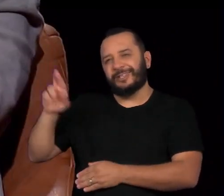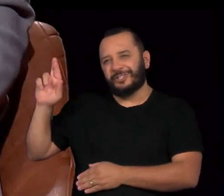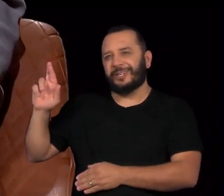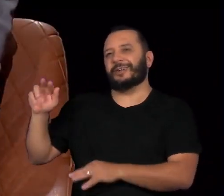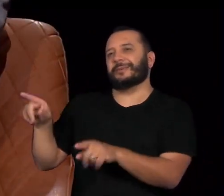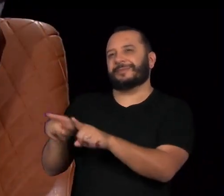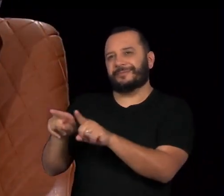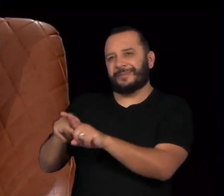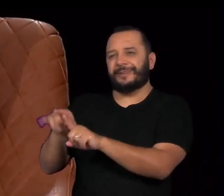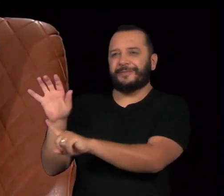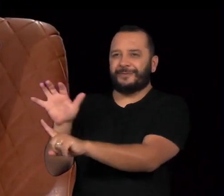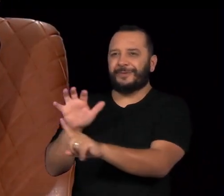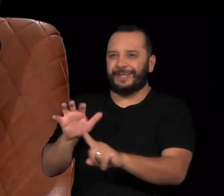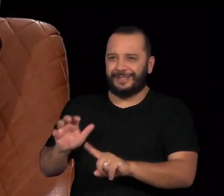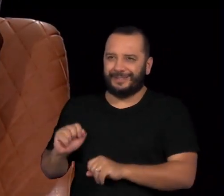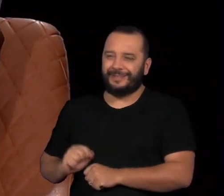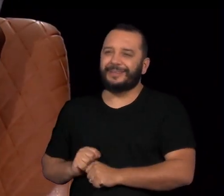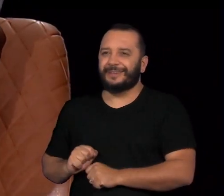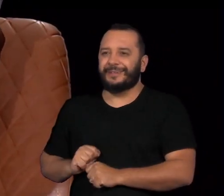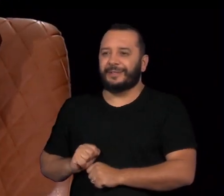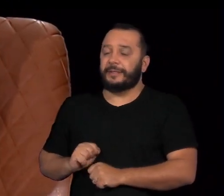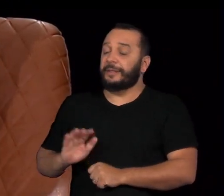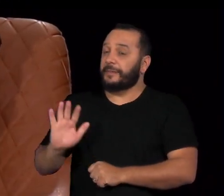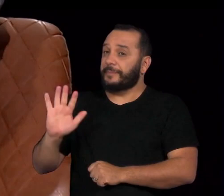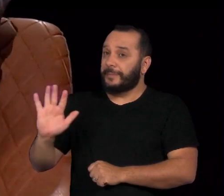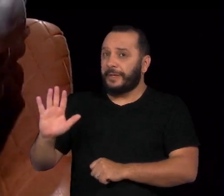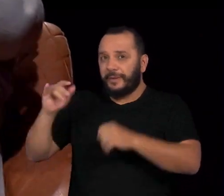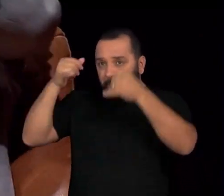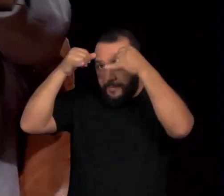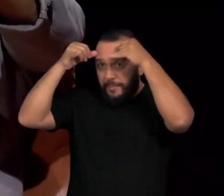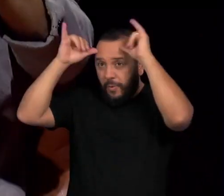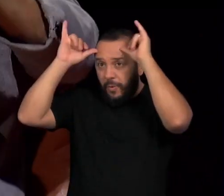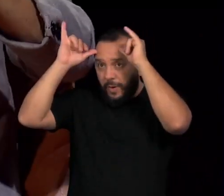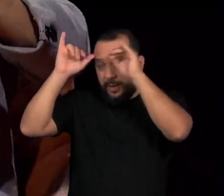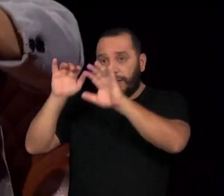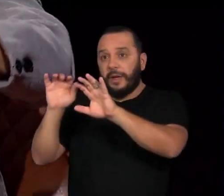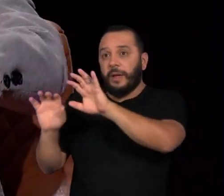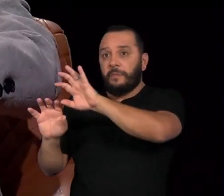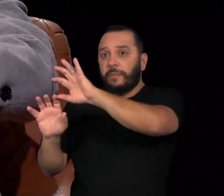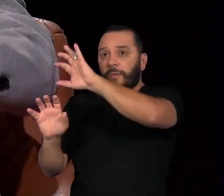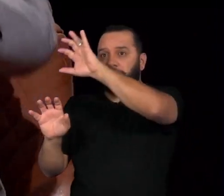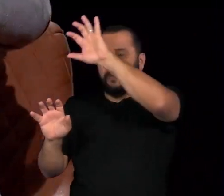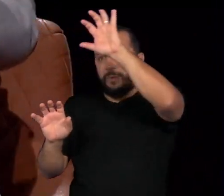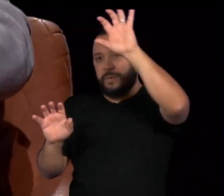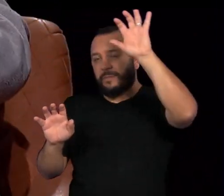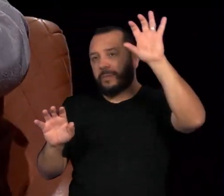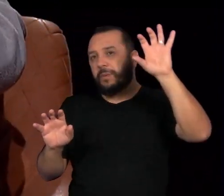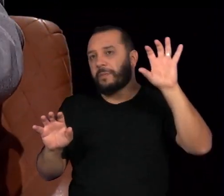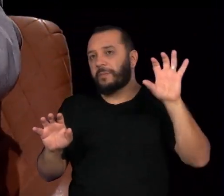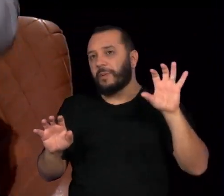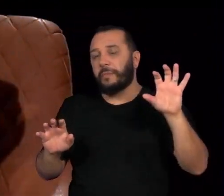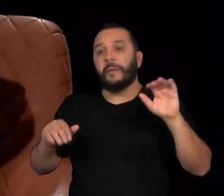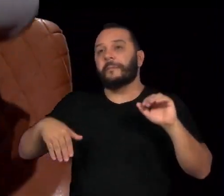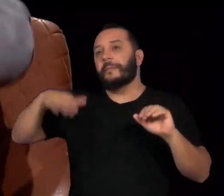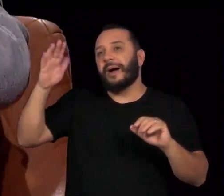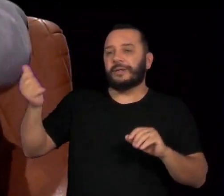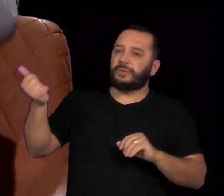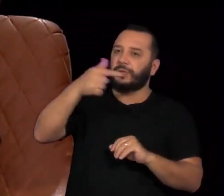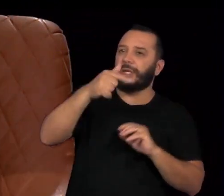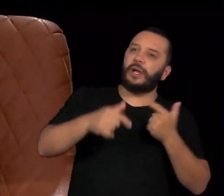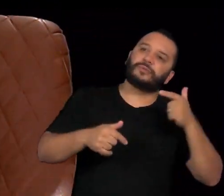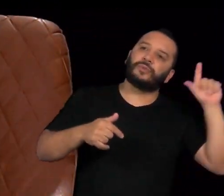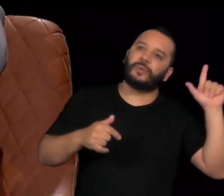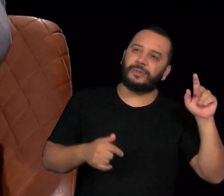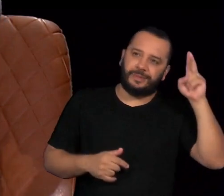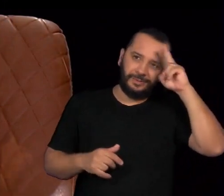fez com que a presença do boi fosse maior do que os outros entremeio do que as outras histórias que